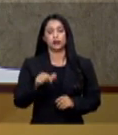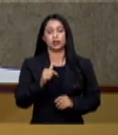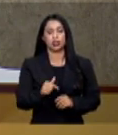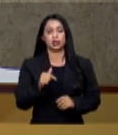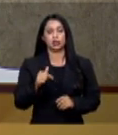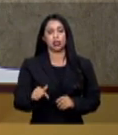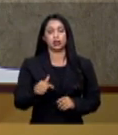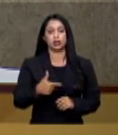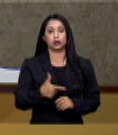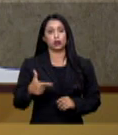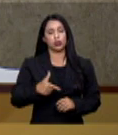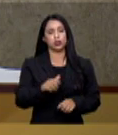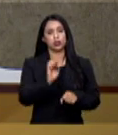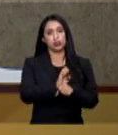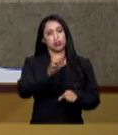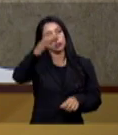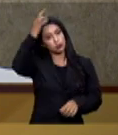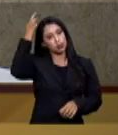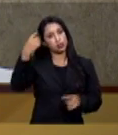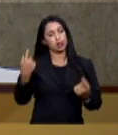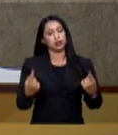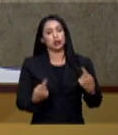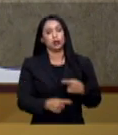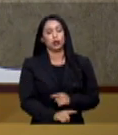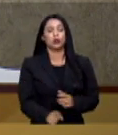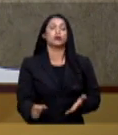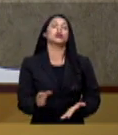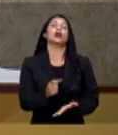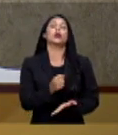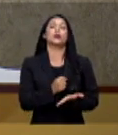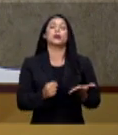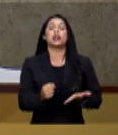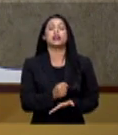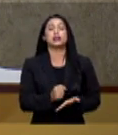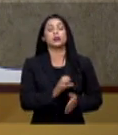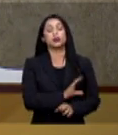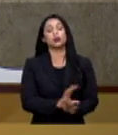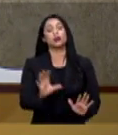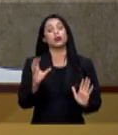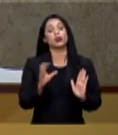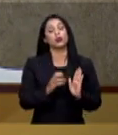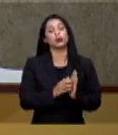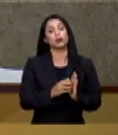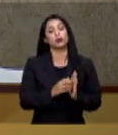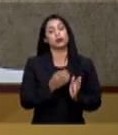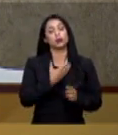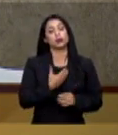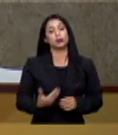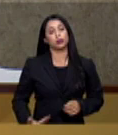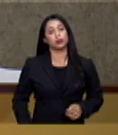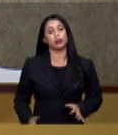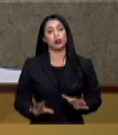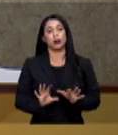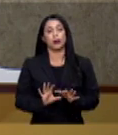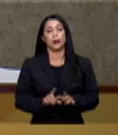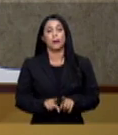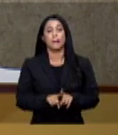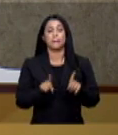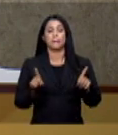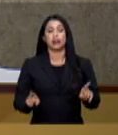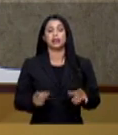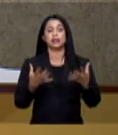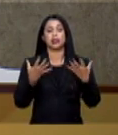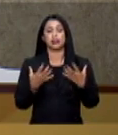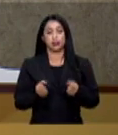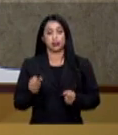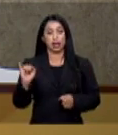772 do Espírito Santo por violação do princípio do concurso público, mas me permito aderir exatamente